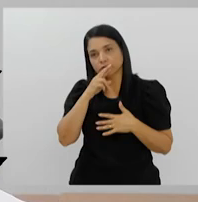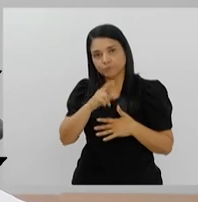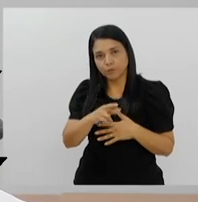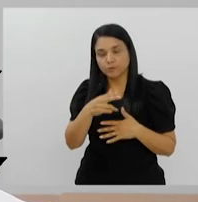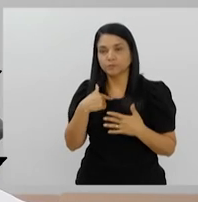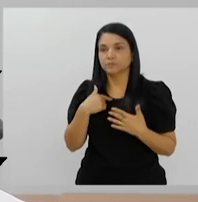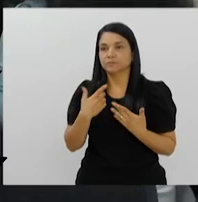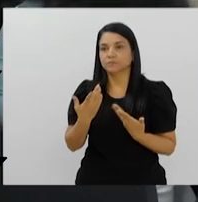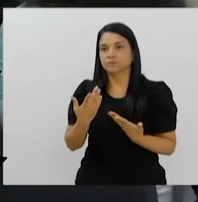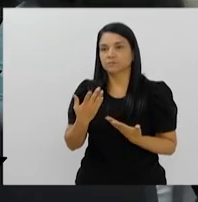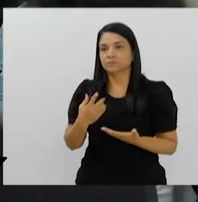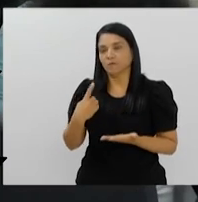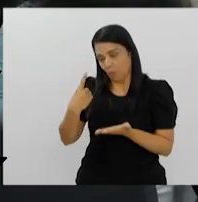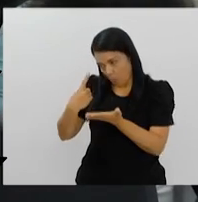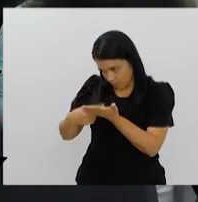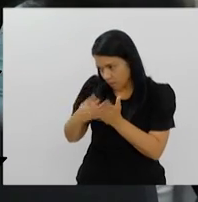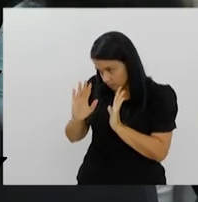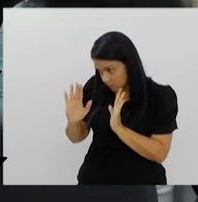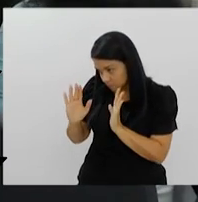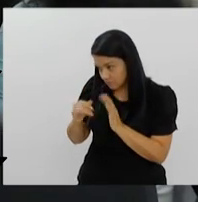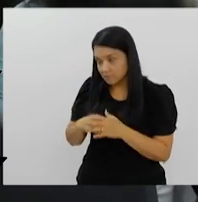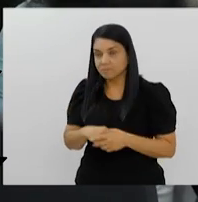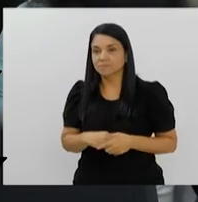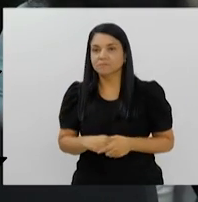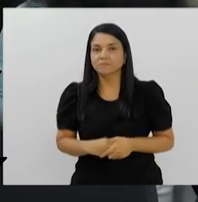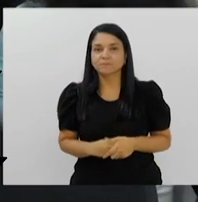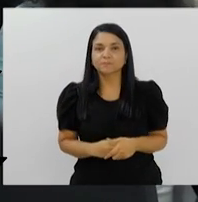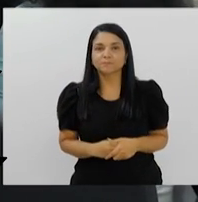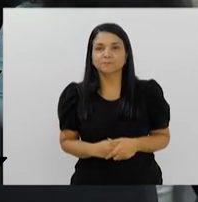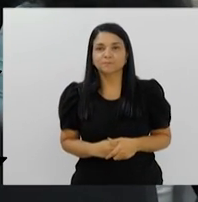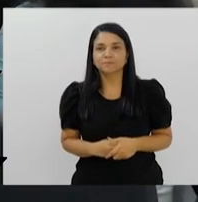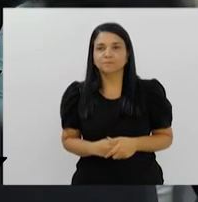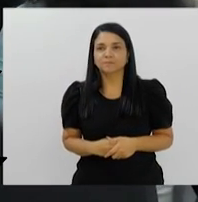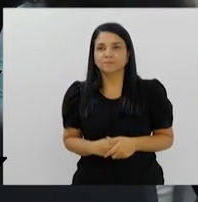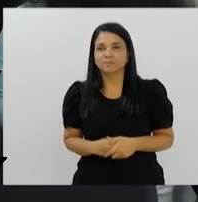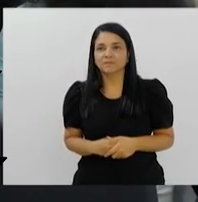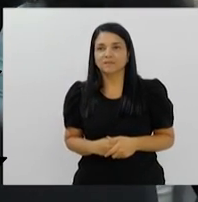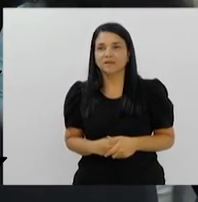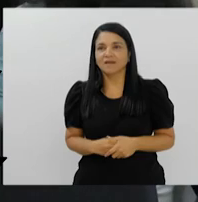esse trato dá para eliz merece